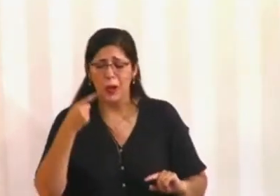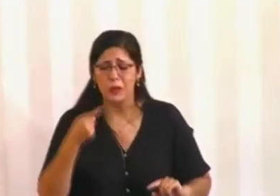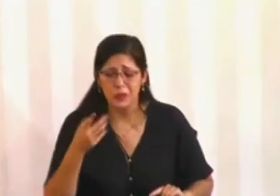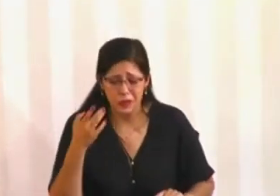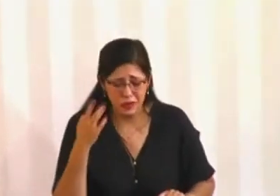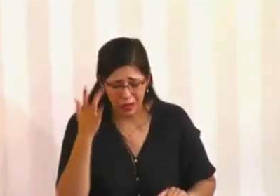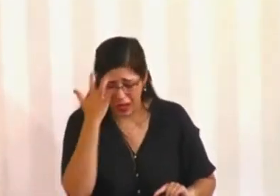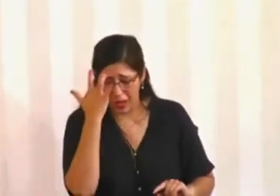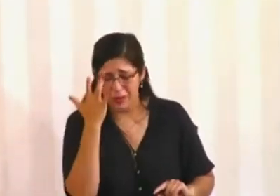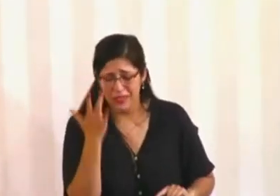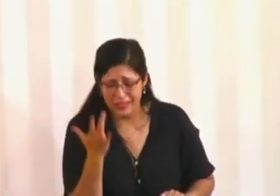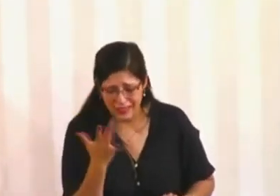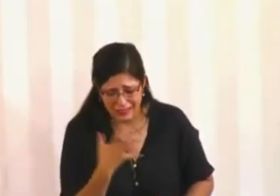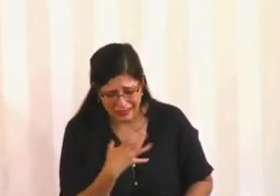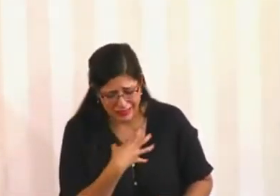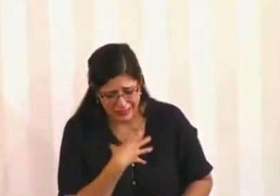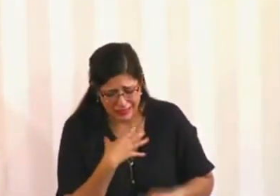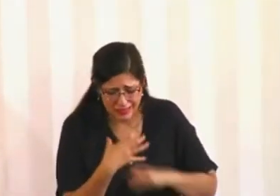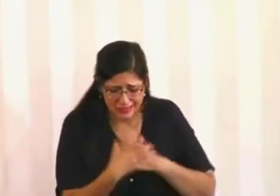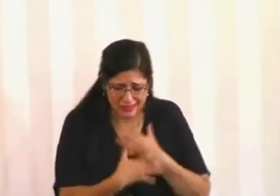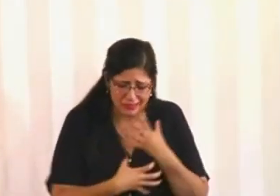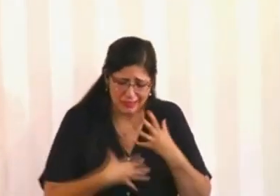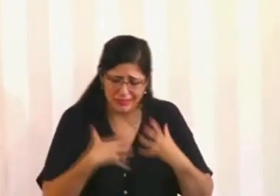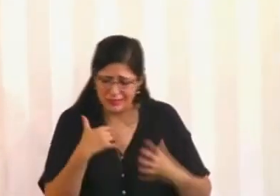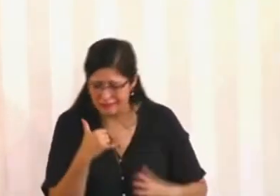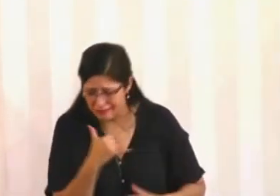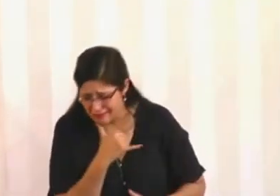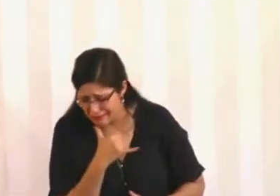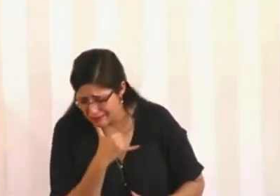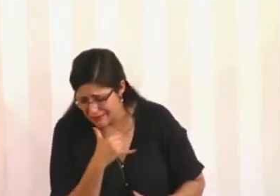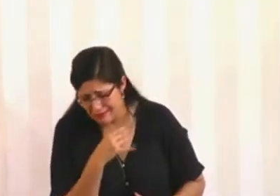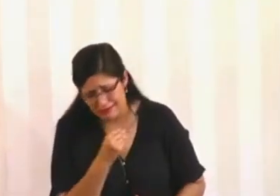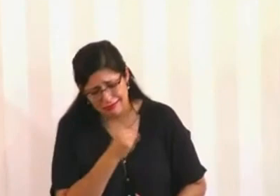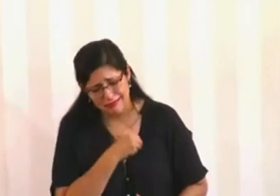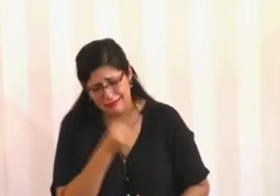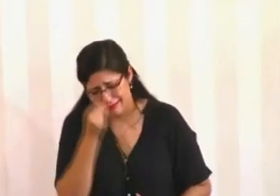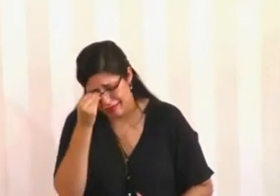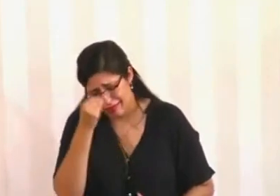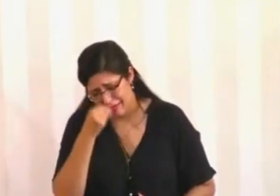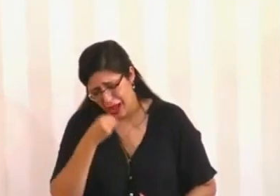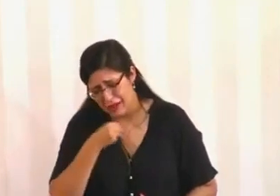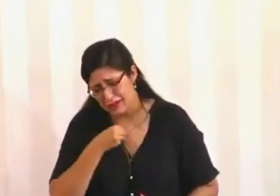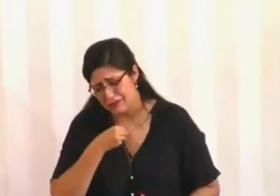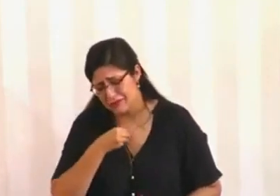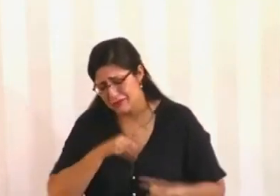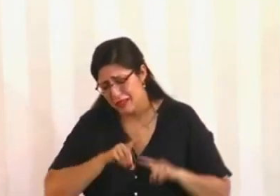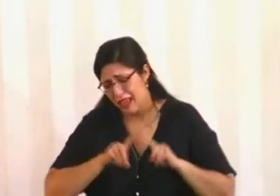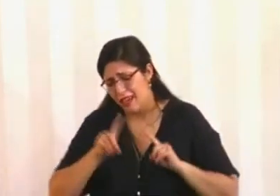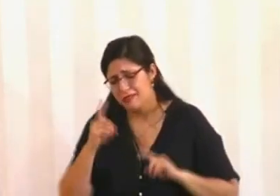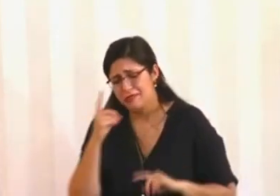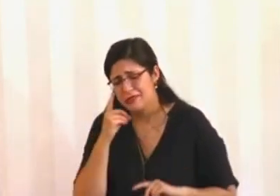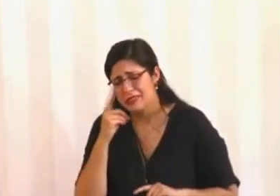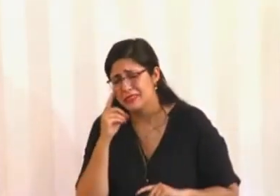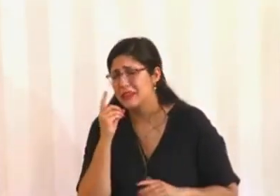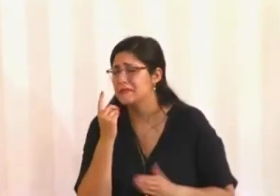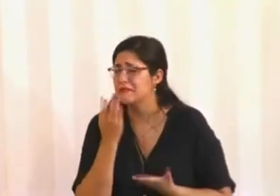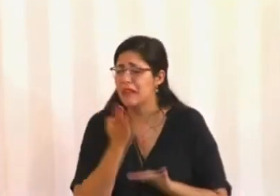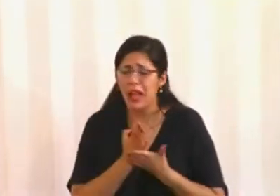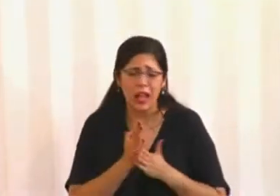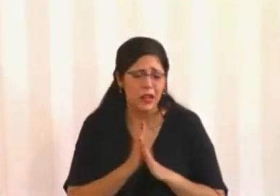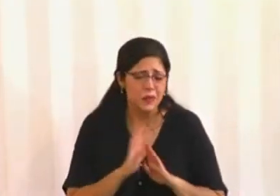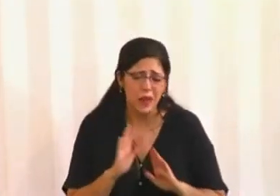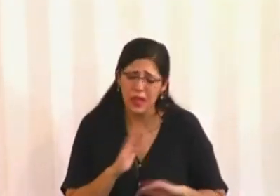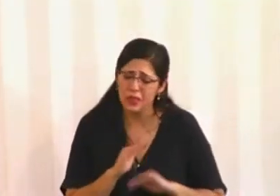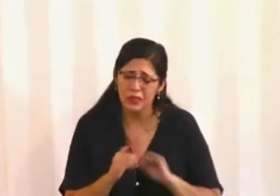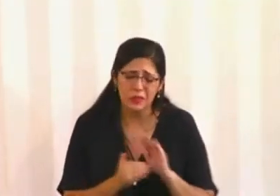sentimos pânico, sentimos um esgotamento. E nessas horas às vezes pensamos em desistir de tudo, mas o Senhor, graças